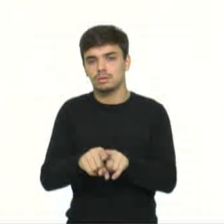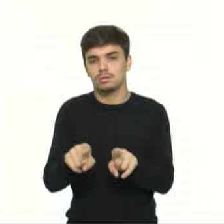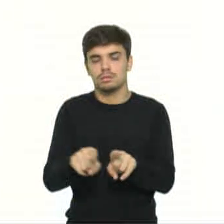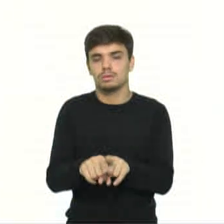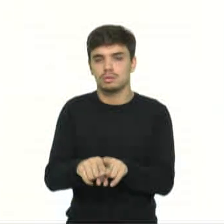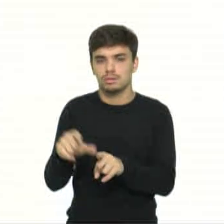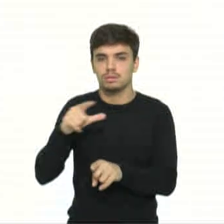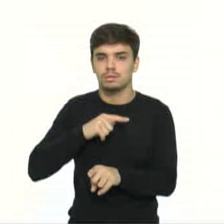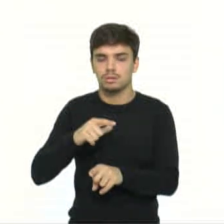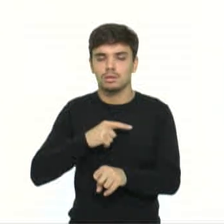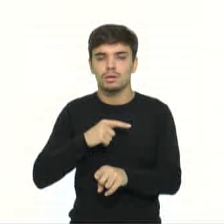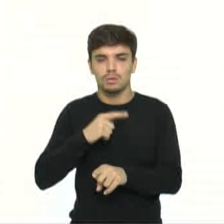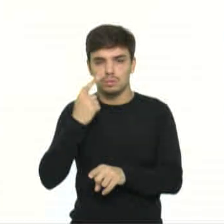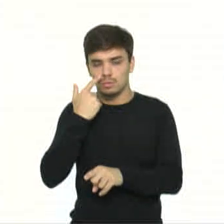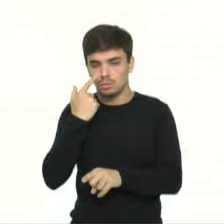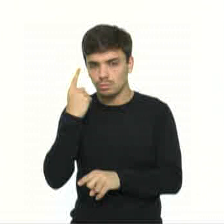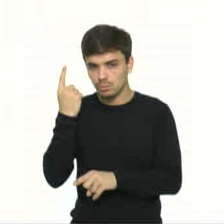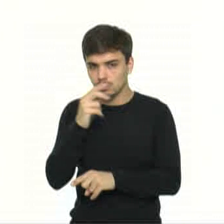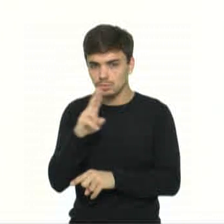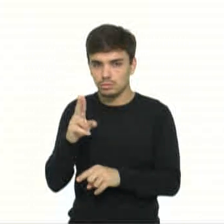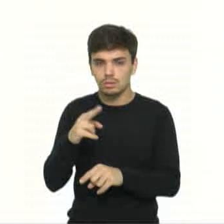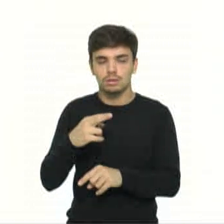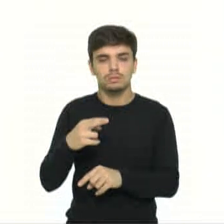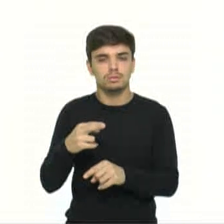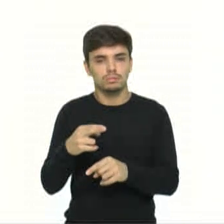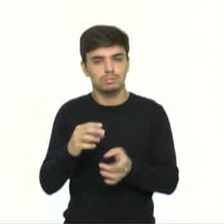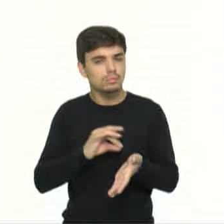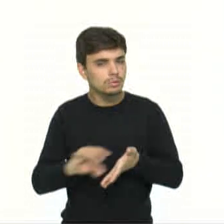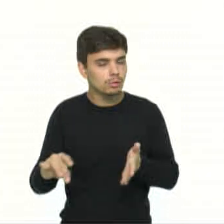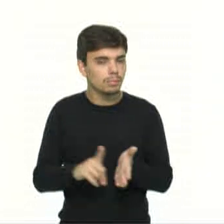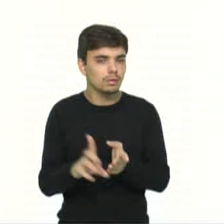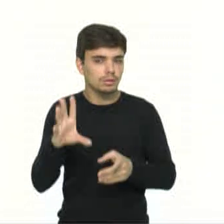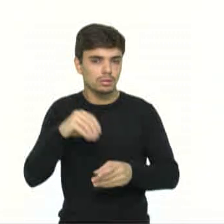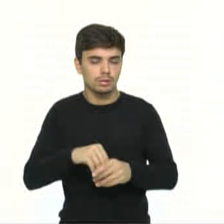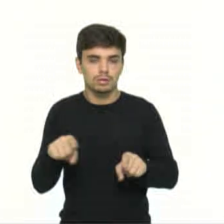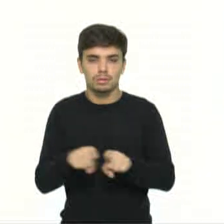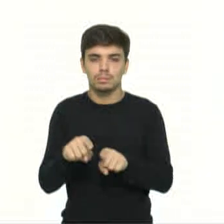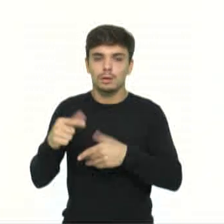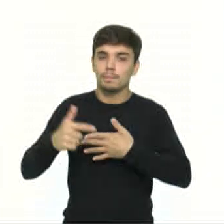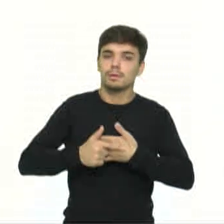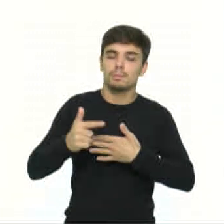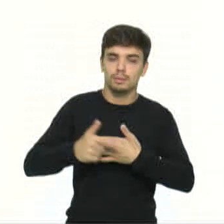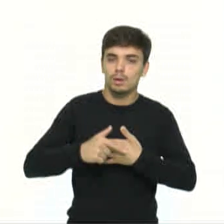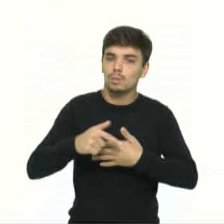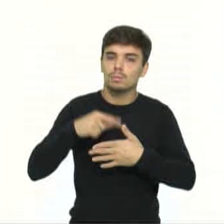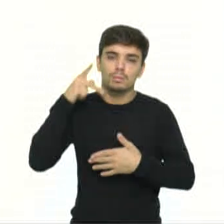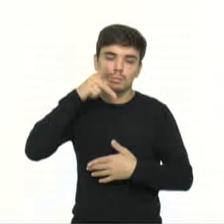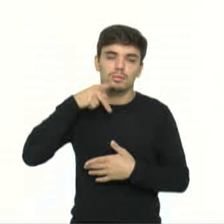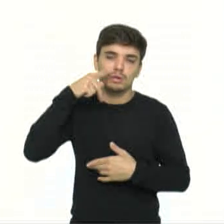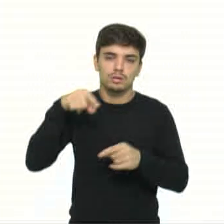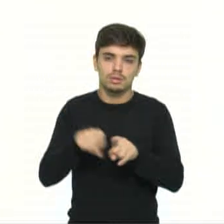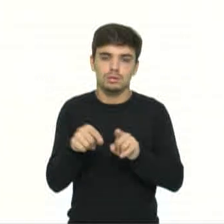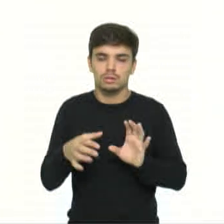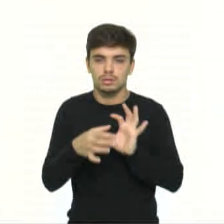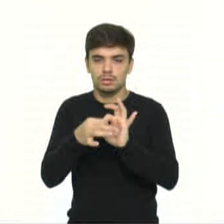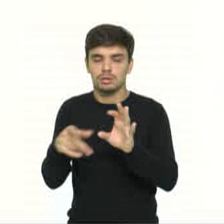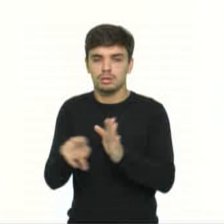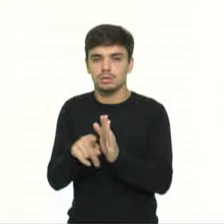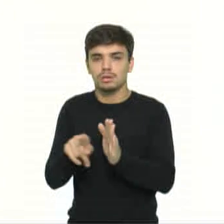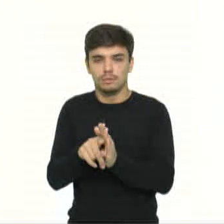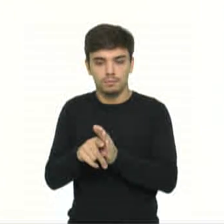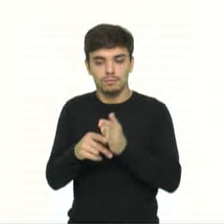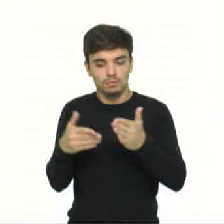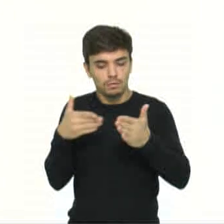anticomunismo militante, a identificação do inimigo interno, a imposição do papel político das forças armadas e a definição de fronteiras